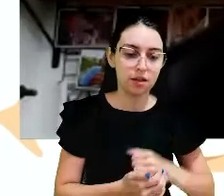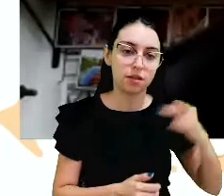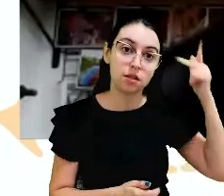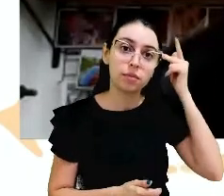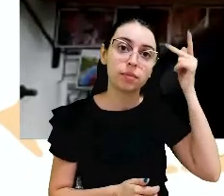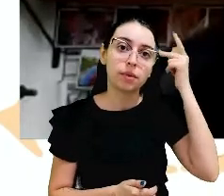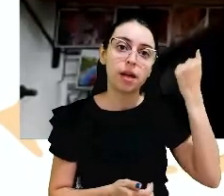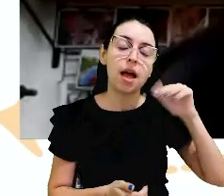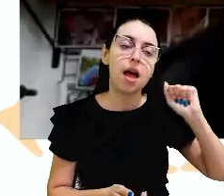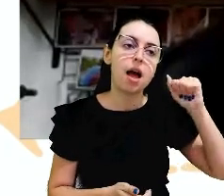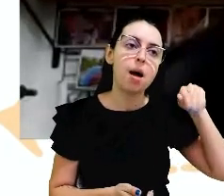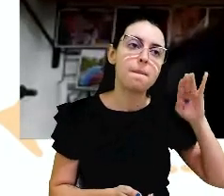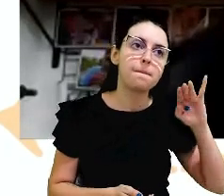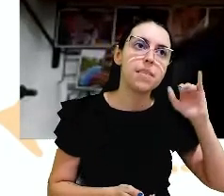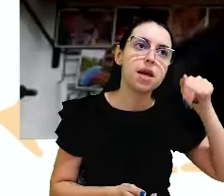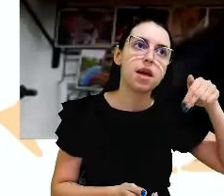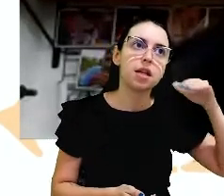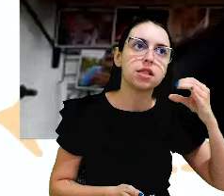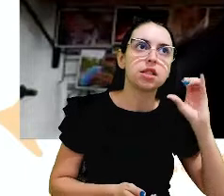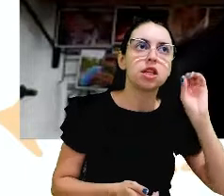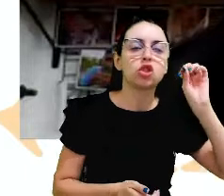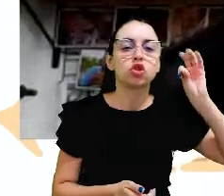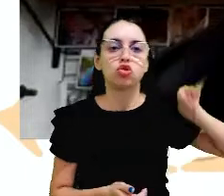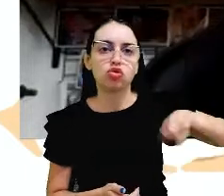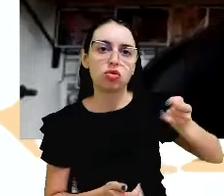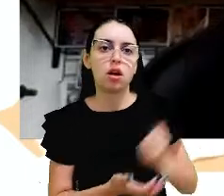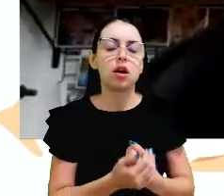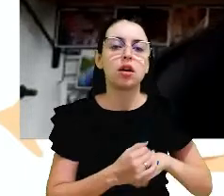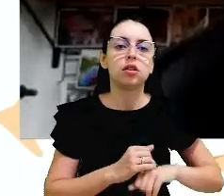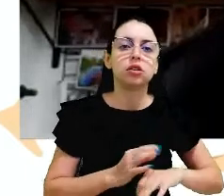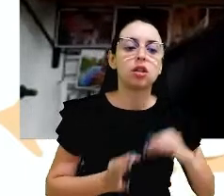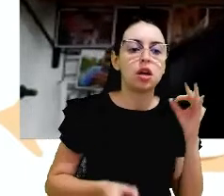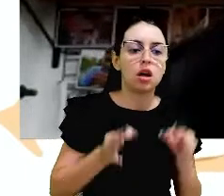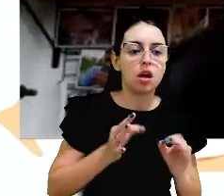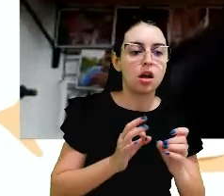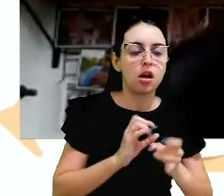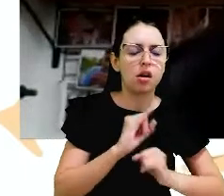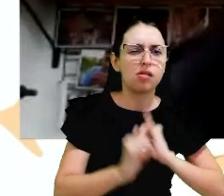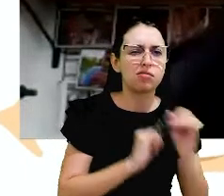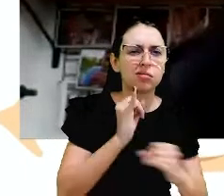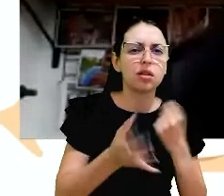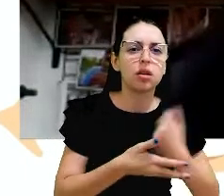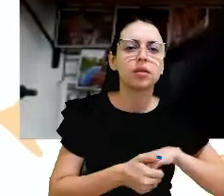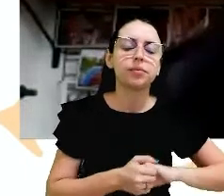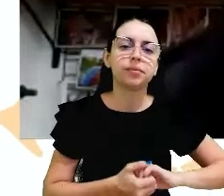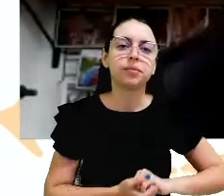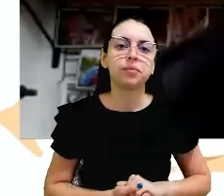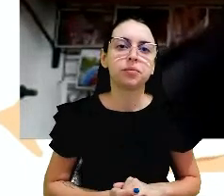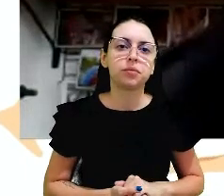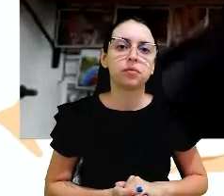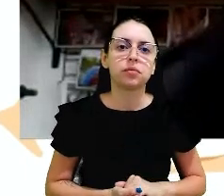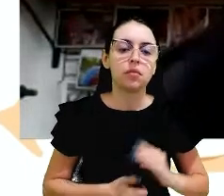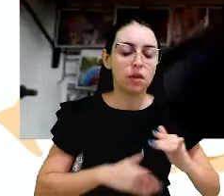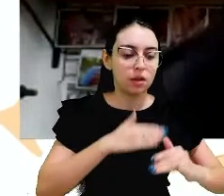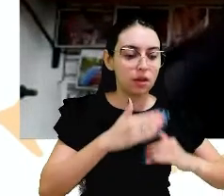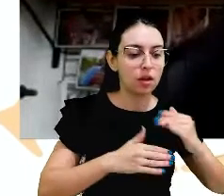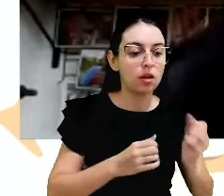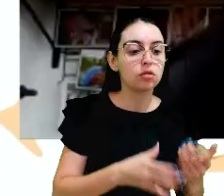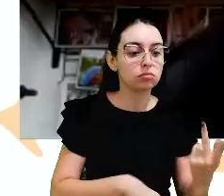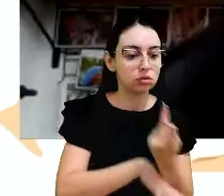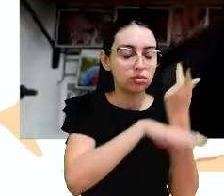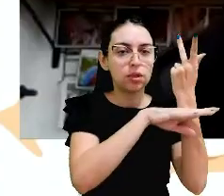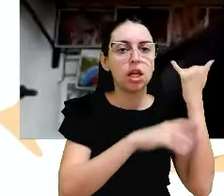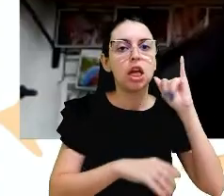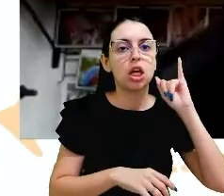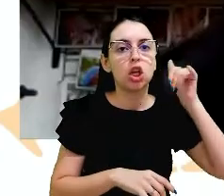ABNCJSP, presidente da Comissão de Saúde Reprodutiva da International Federation of Women in Law Careers e vencedora do Prêmio